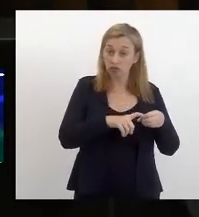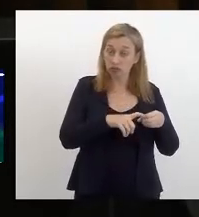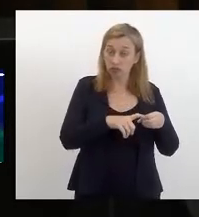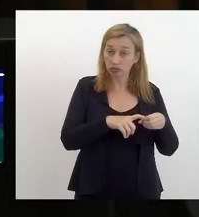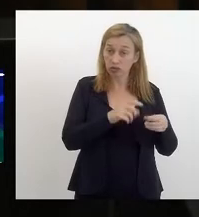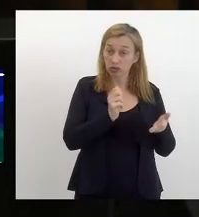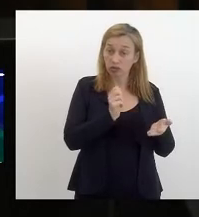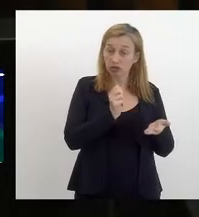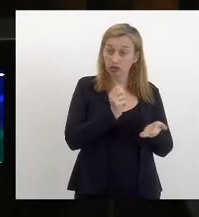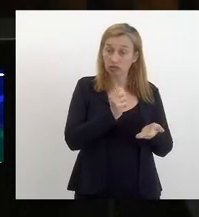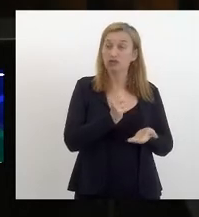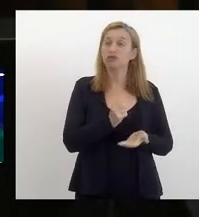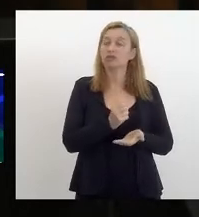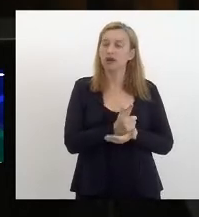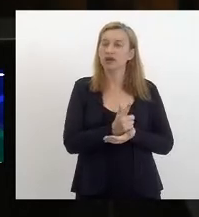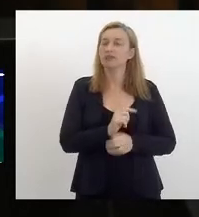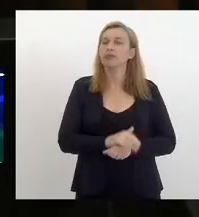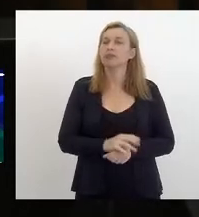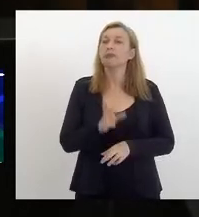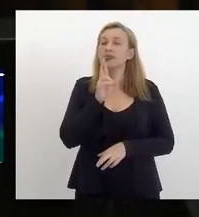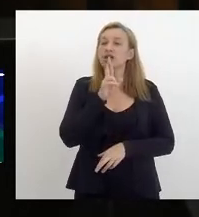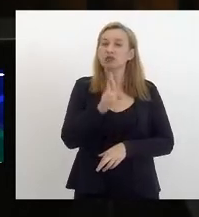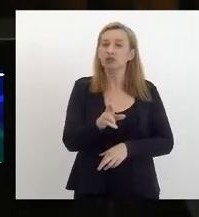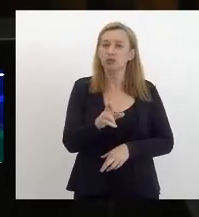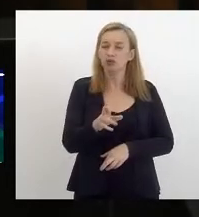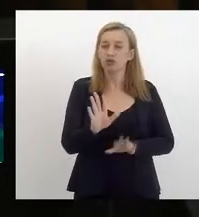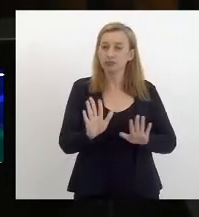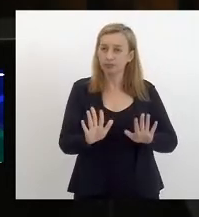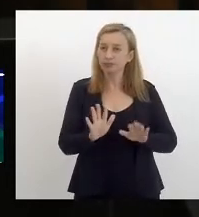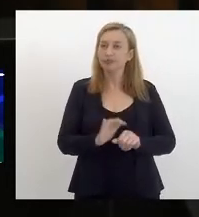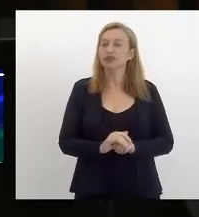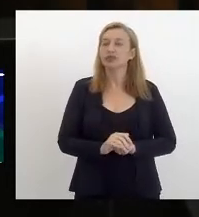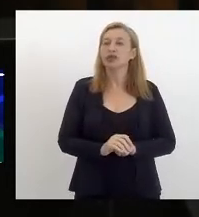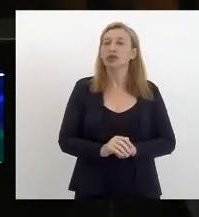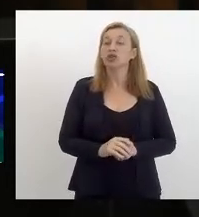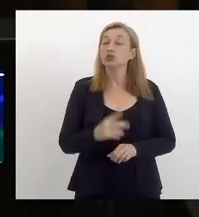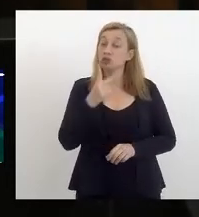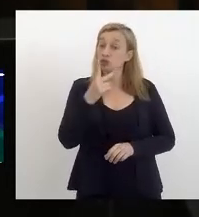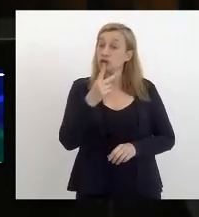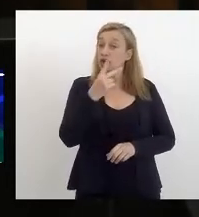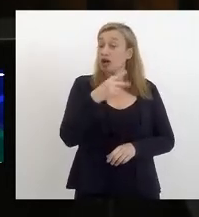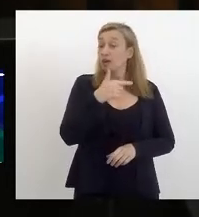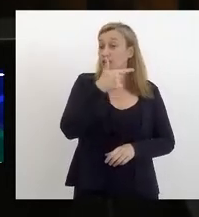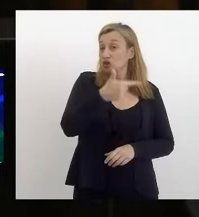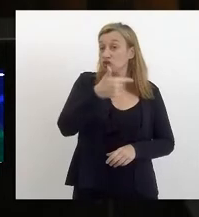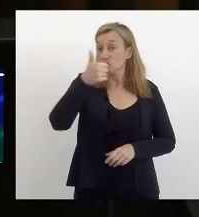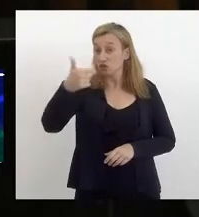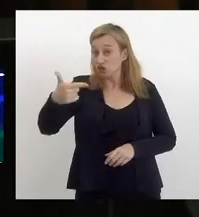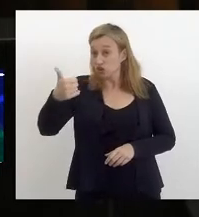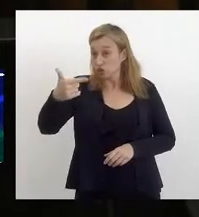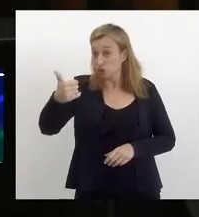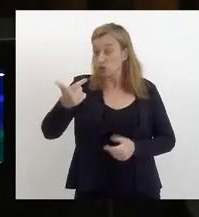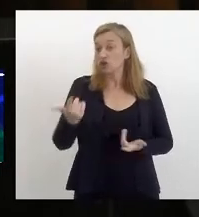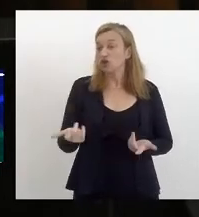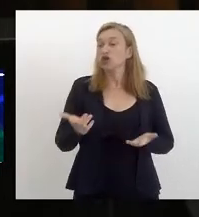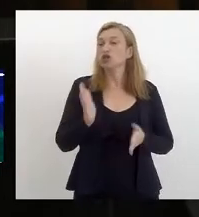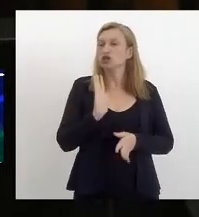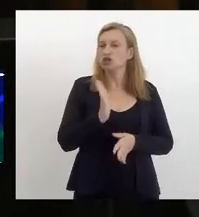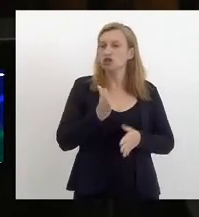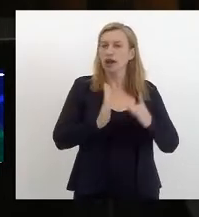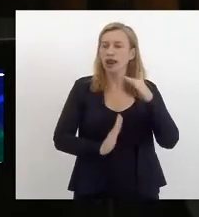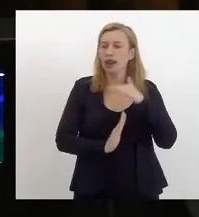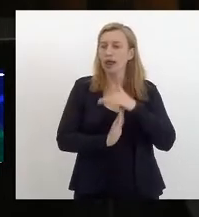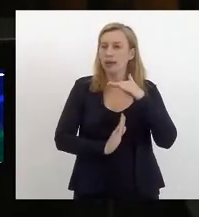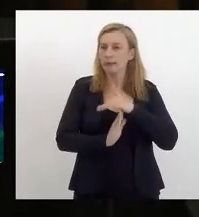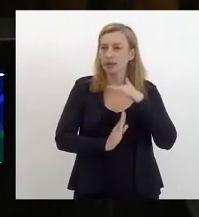vem a resposta vão mas 2022 nós estamos